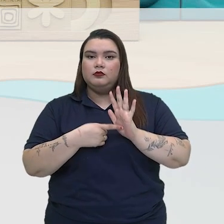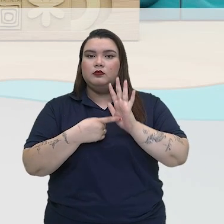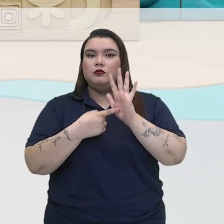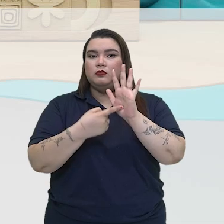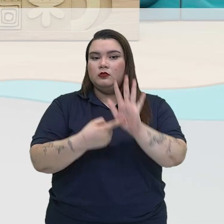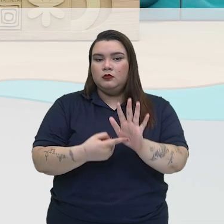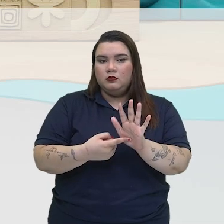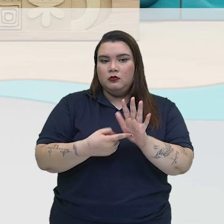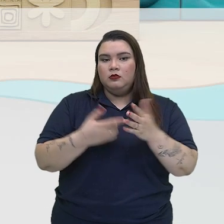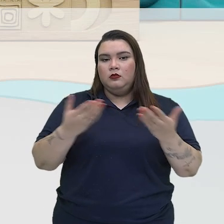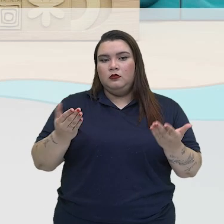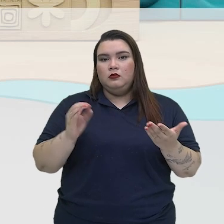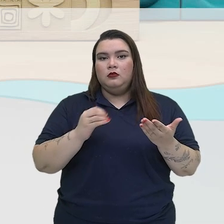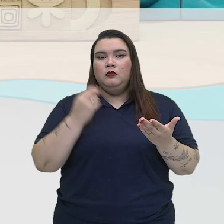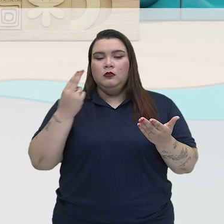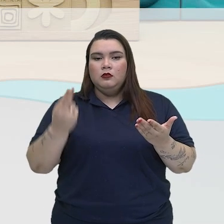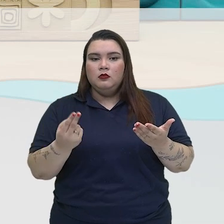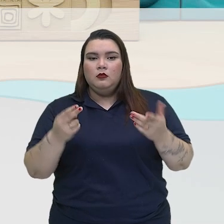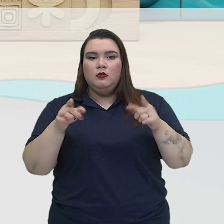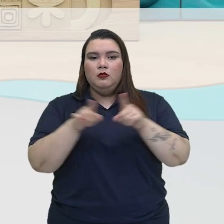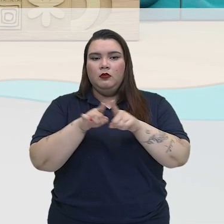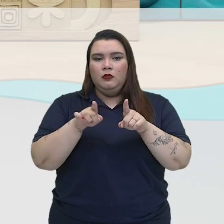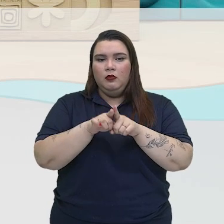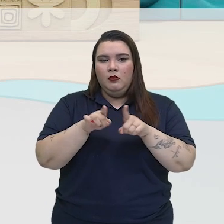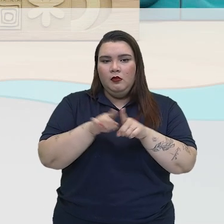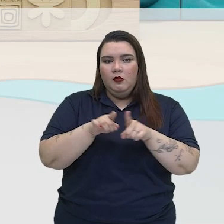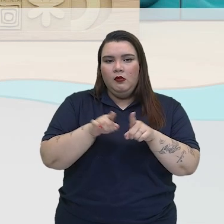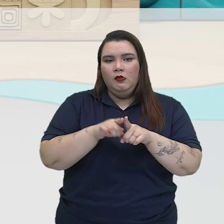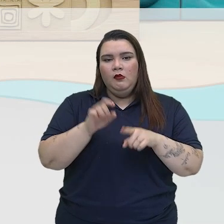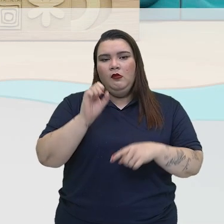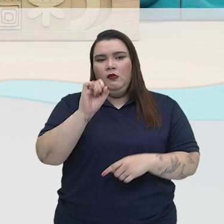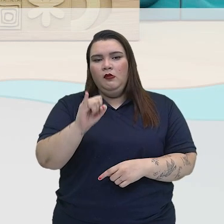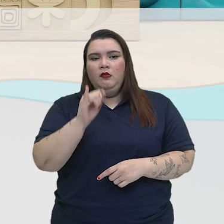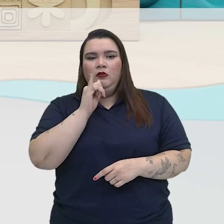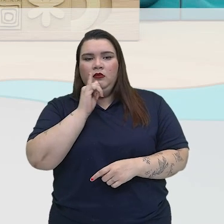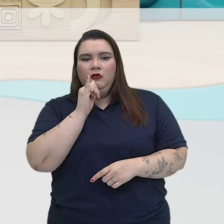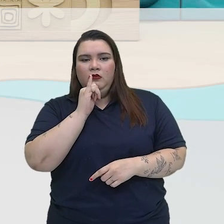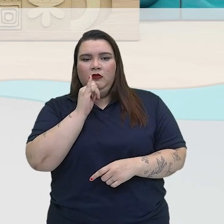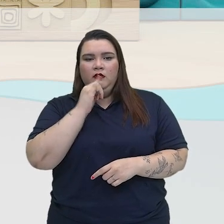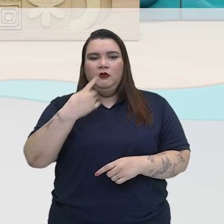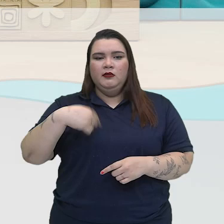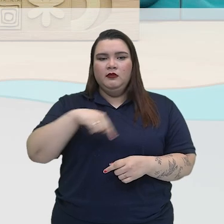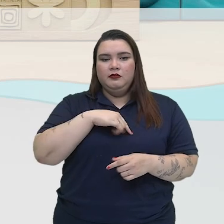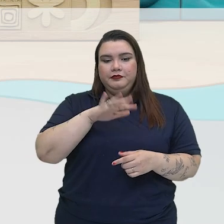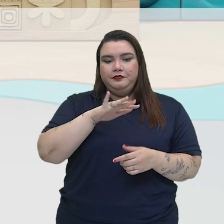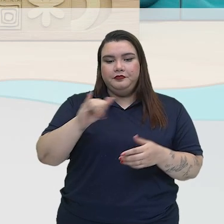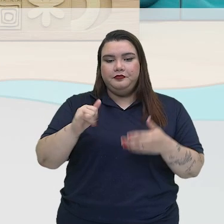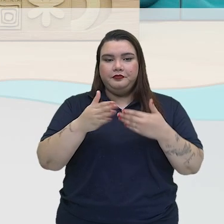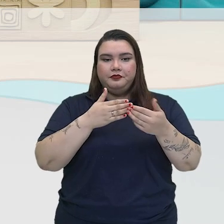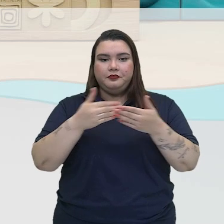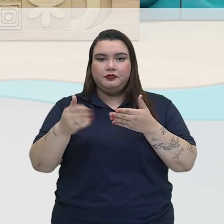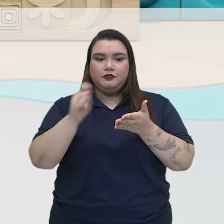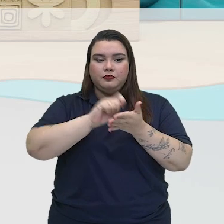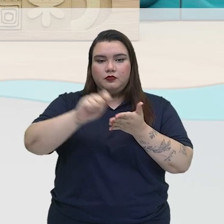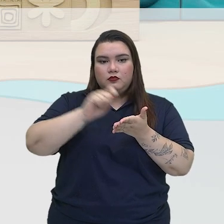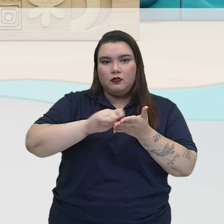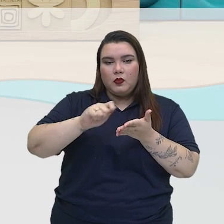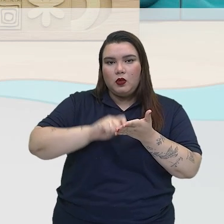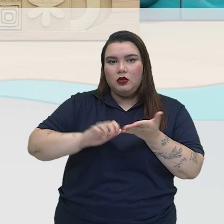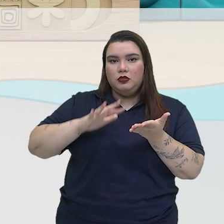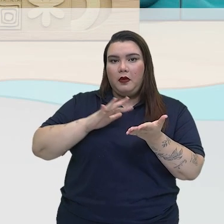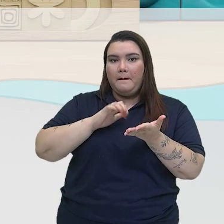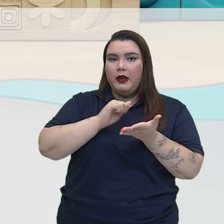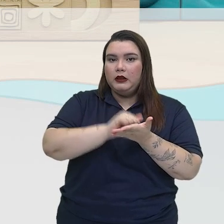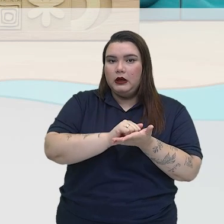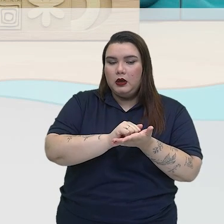apresentando, ou ainda quando nós de repente vamos preencher algum formulário de matrícula,